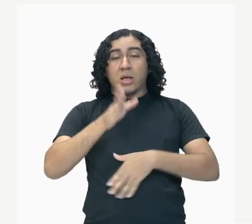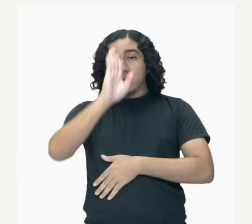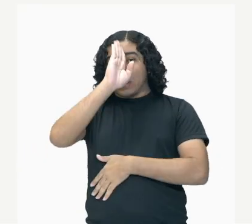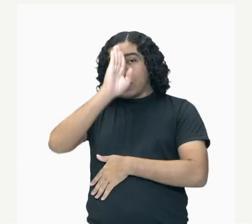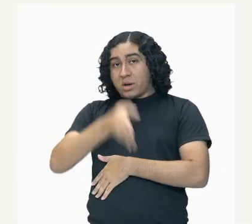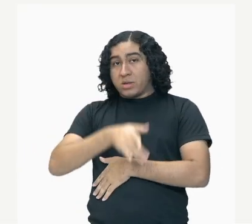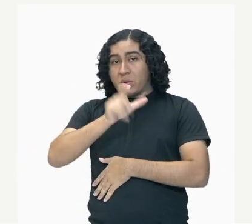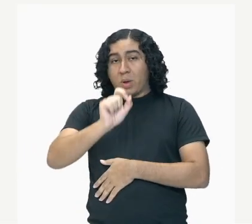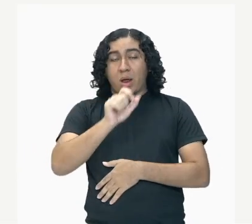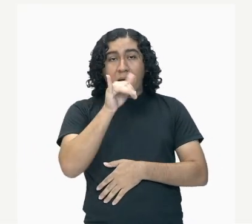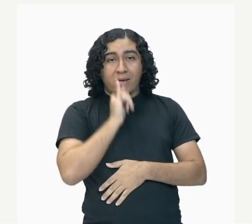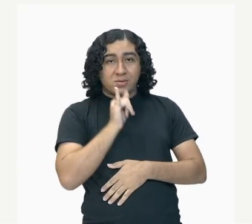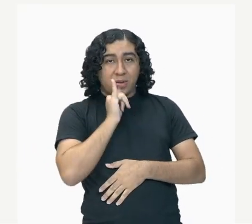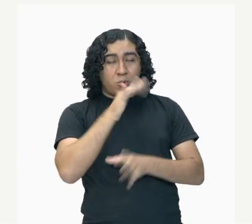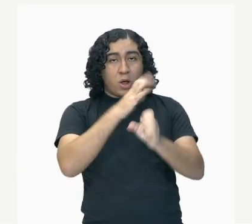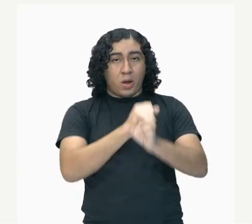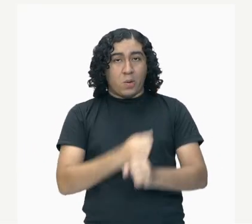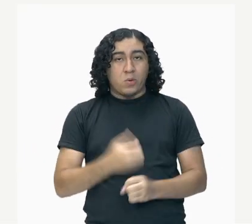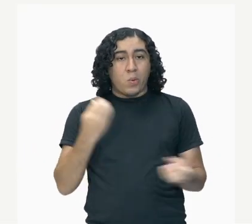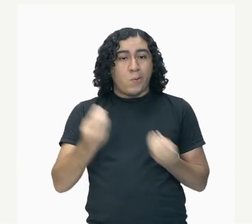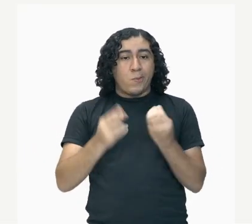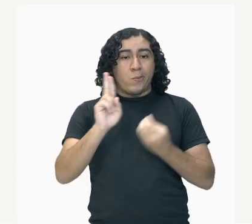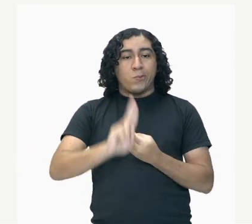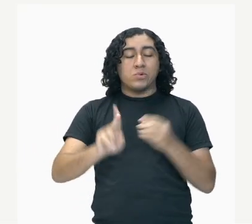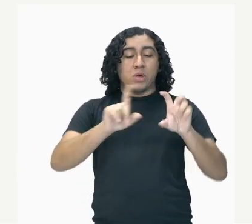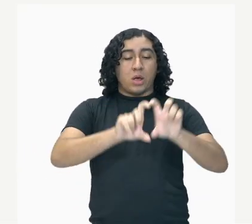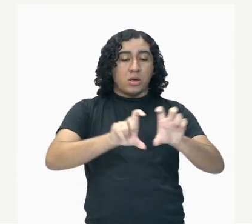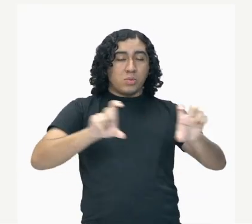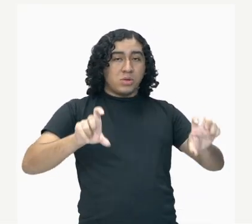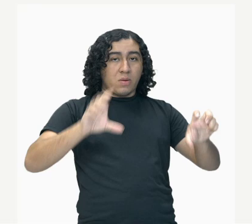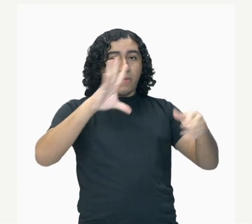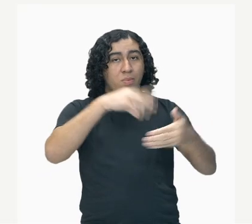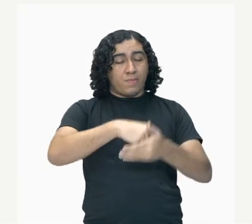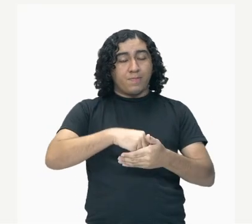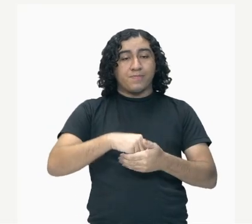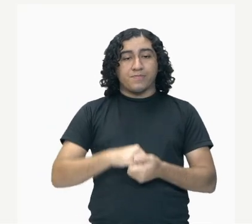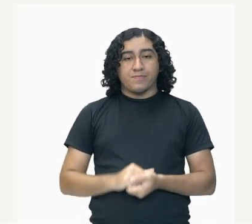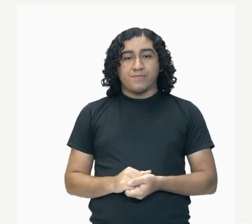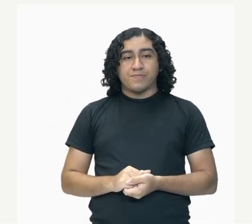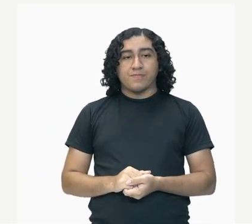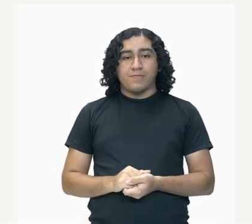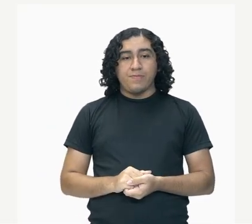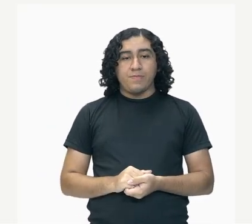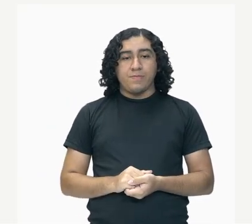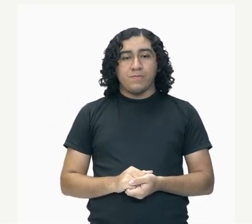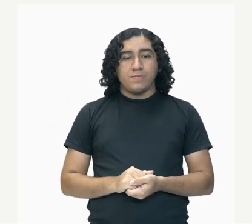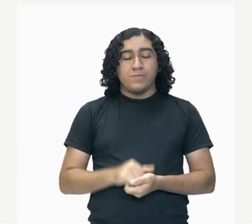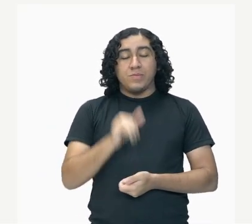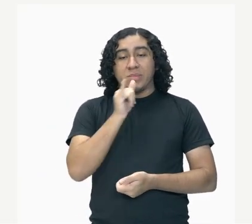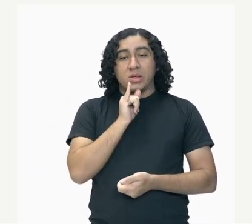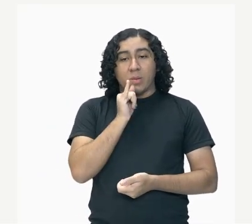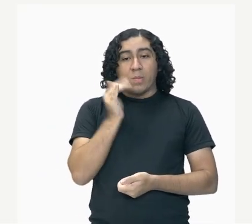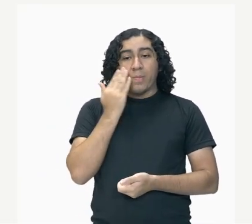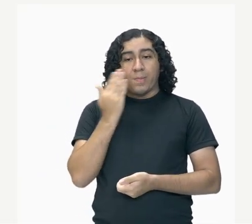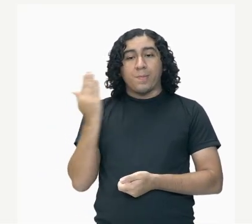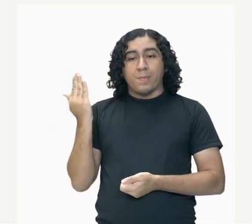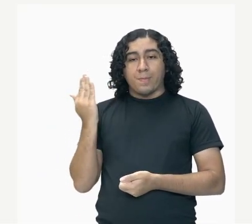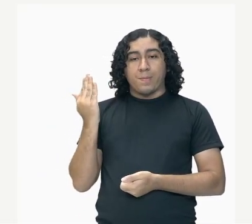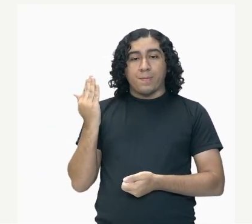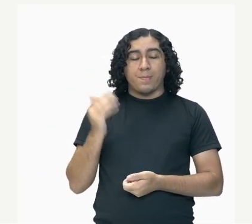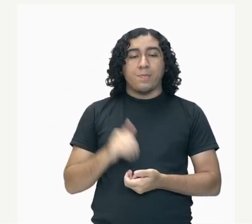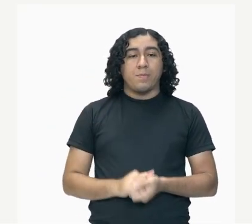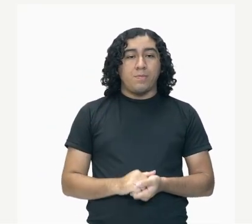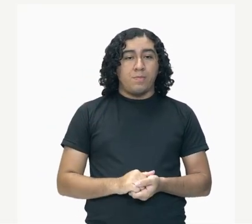o nosso exemplo de como usar essa expressão na prática então nós temos aqui o nosso exemplo